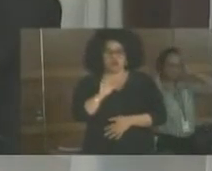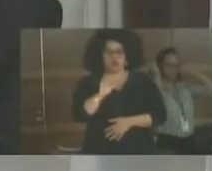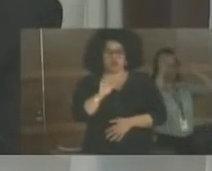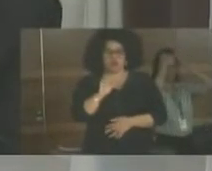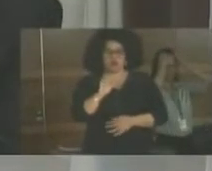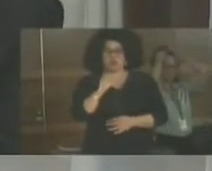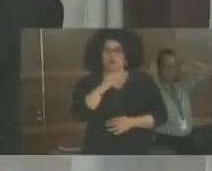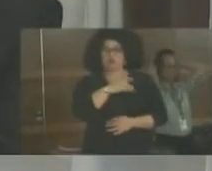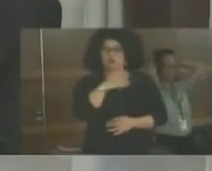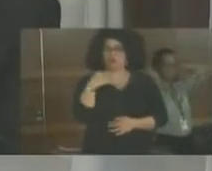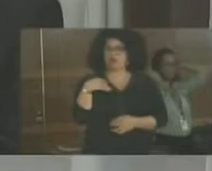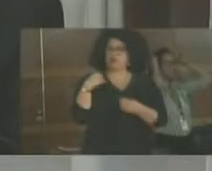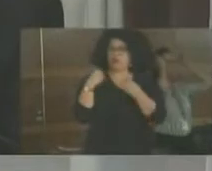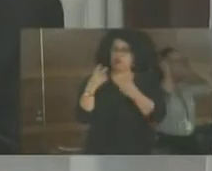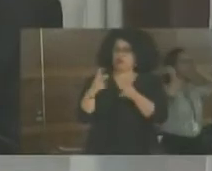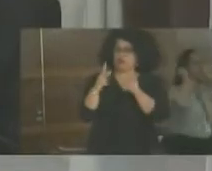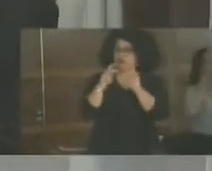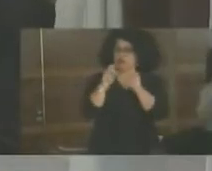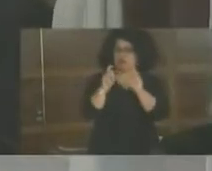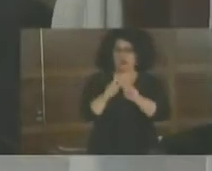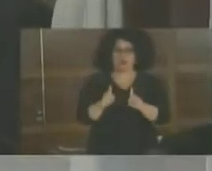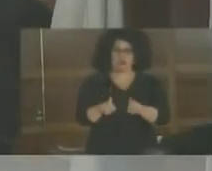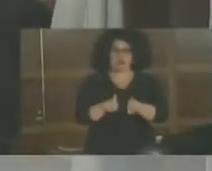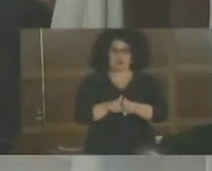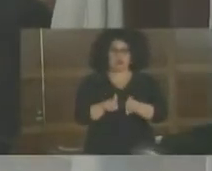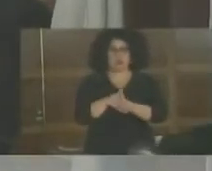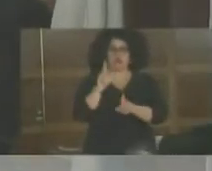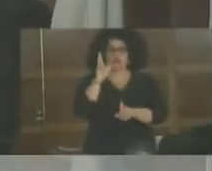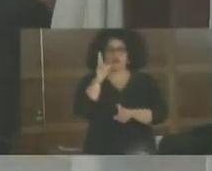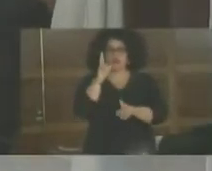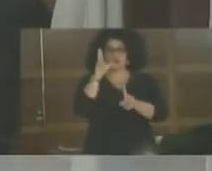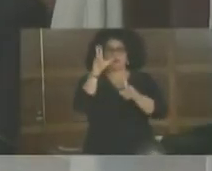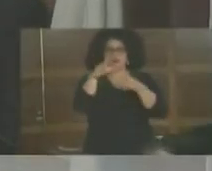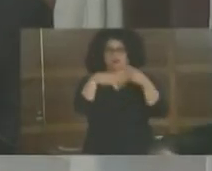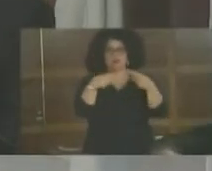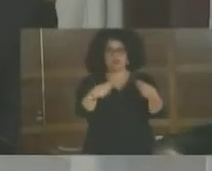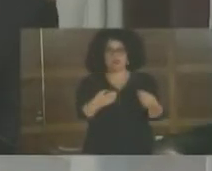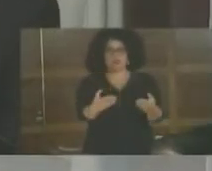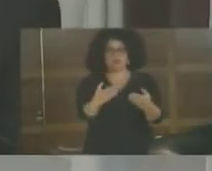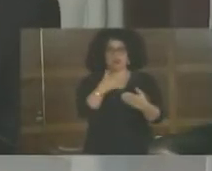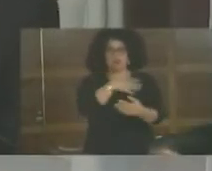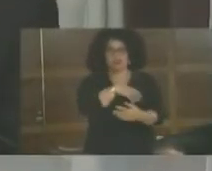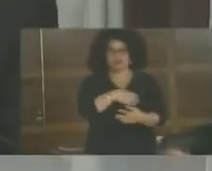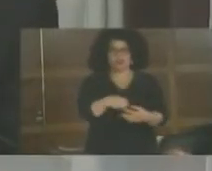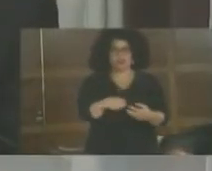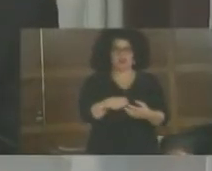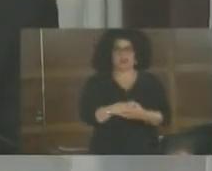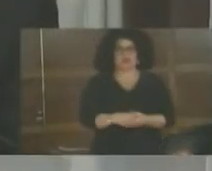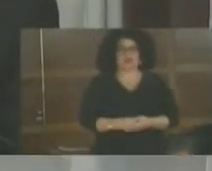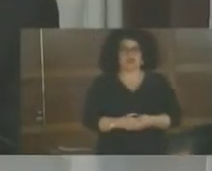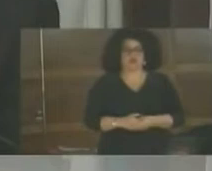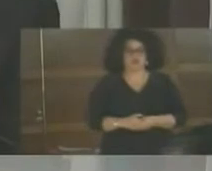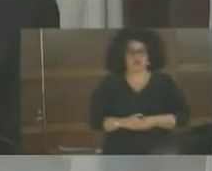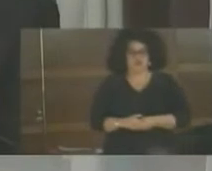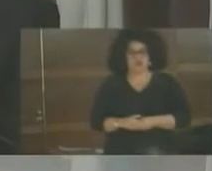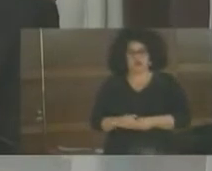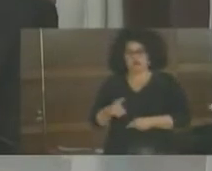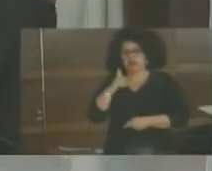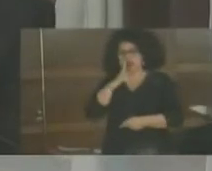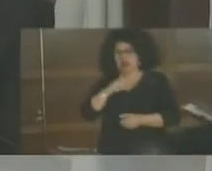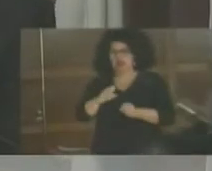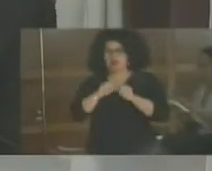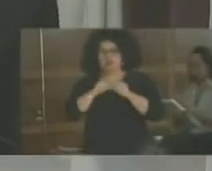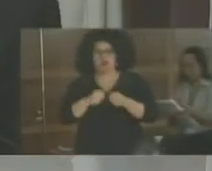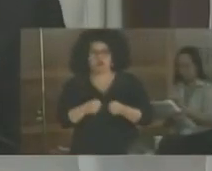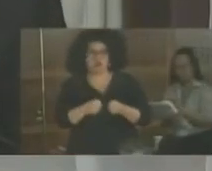Muita saúde, muita paz na sua vida, Lu. Que esse presente que o Papai Deus te deu agora, né, com o guia aí na sua vida, né, que vocês consigam ter força